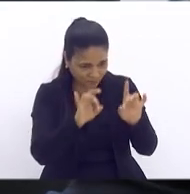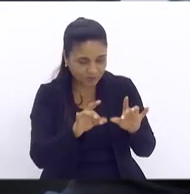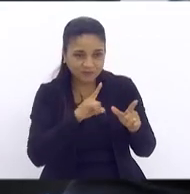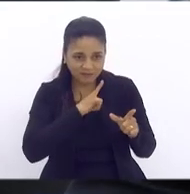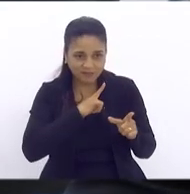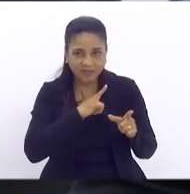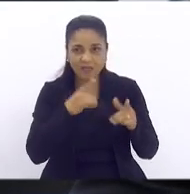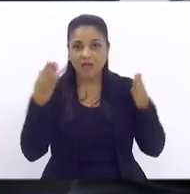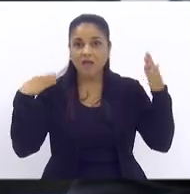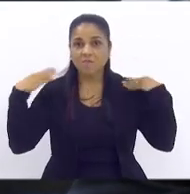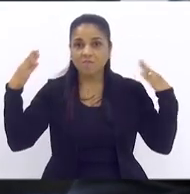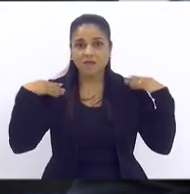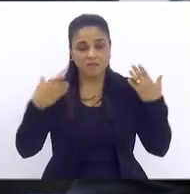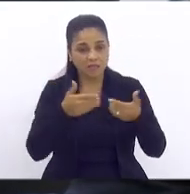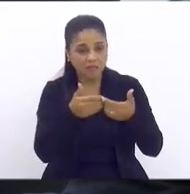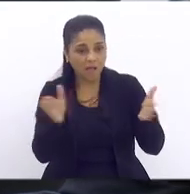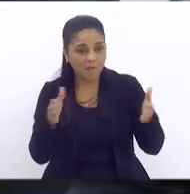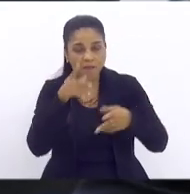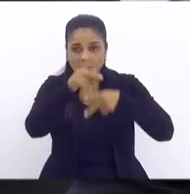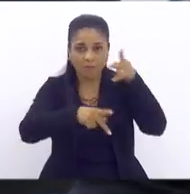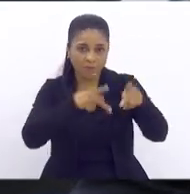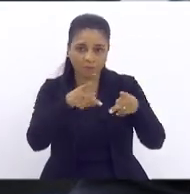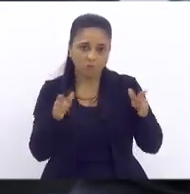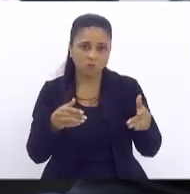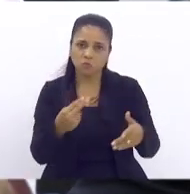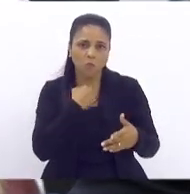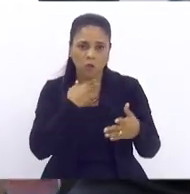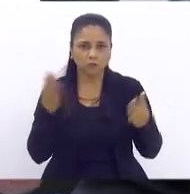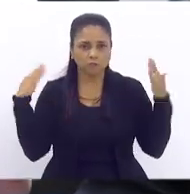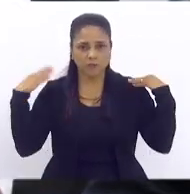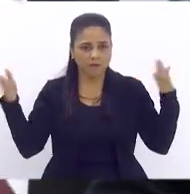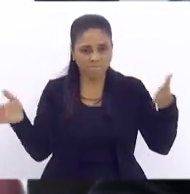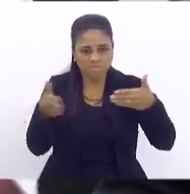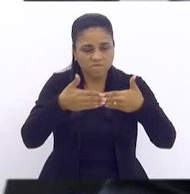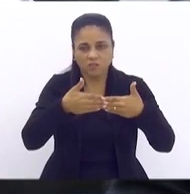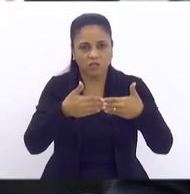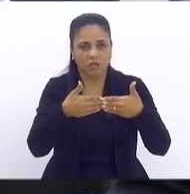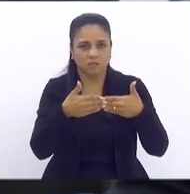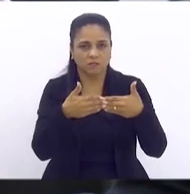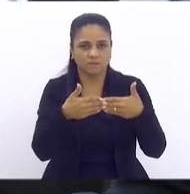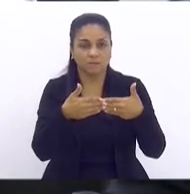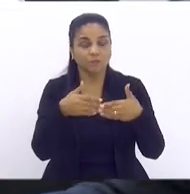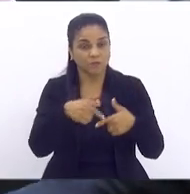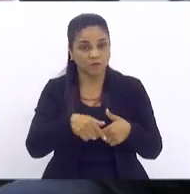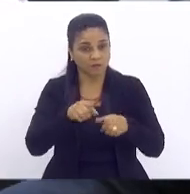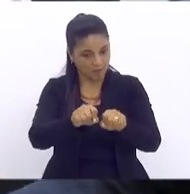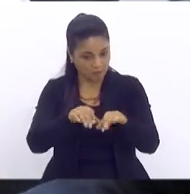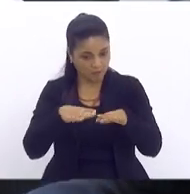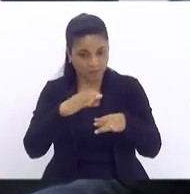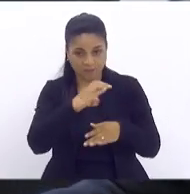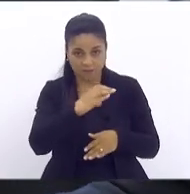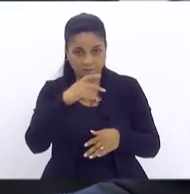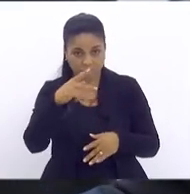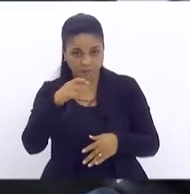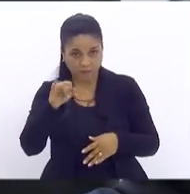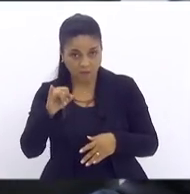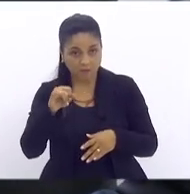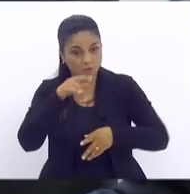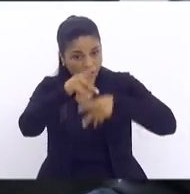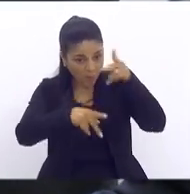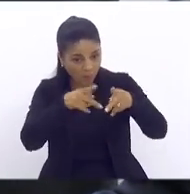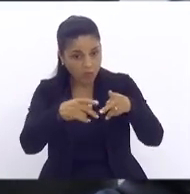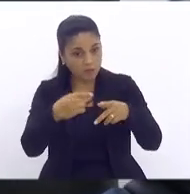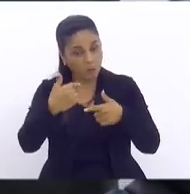aberta para a população. Ela não pode estar fechada, não. Quando a Assembleia Legislativa faz uma CPI, ela faz porque a população está exigindo de